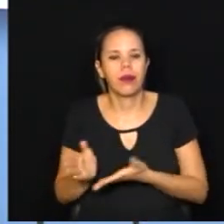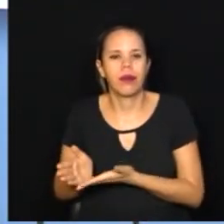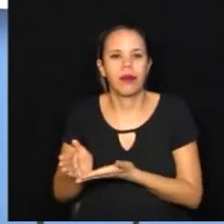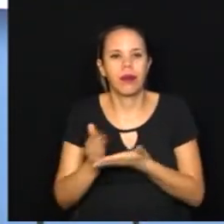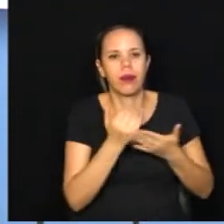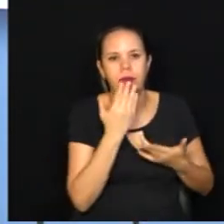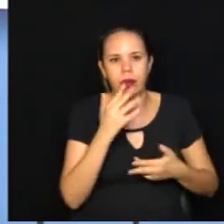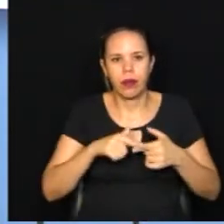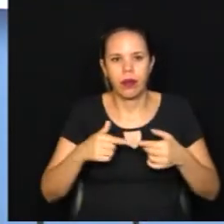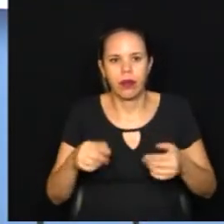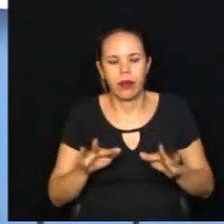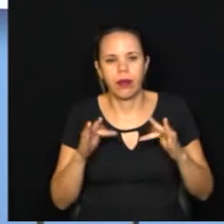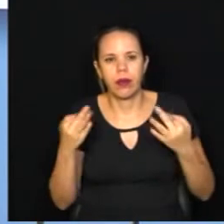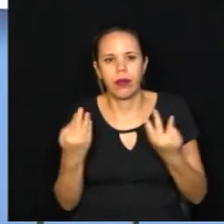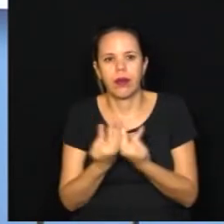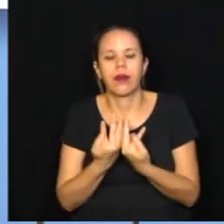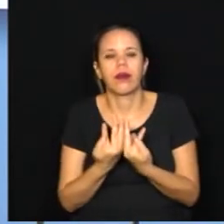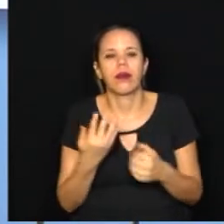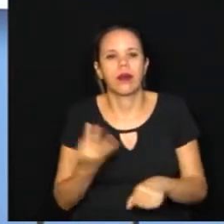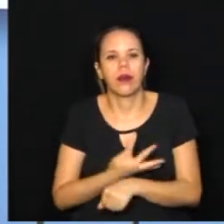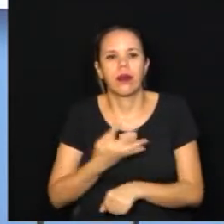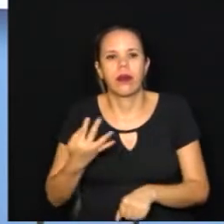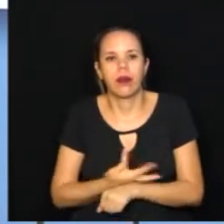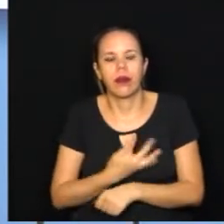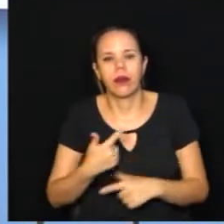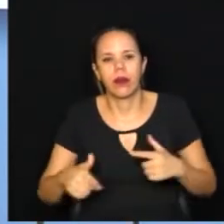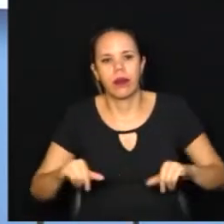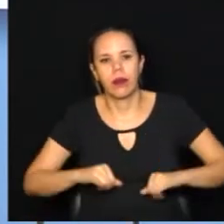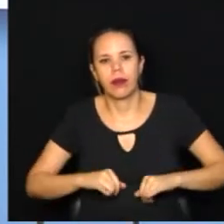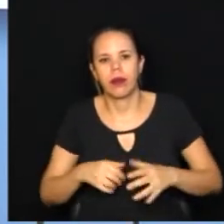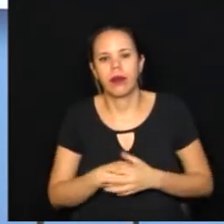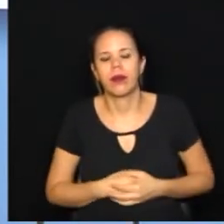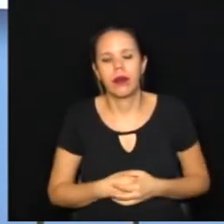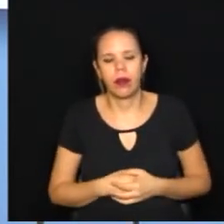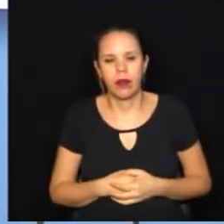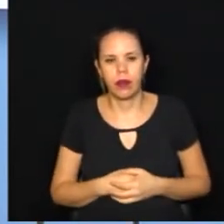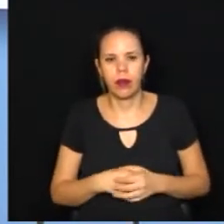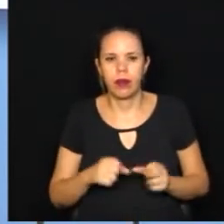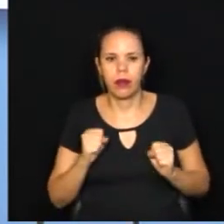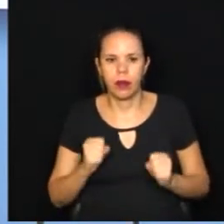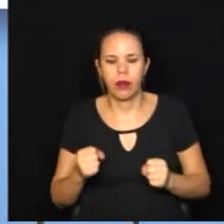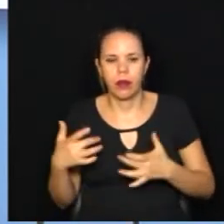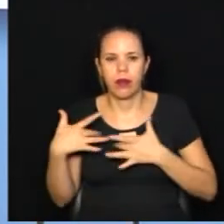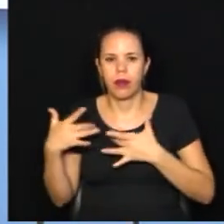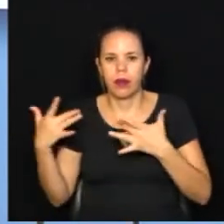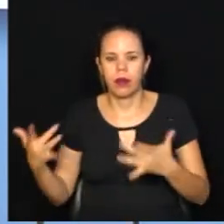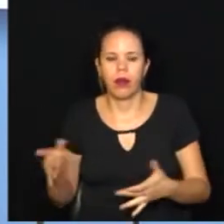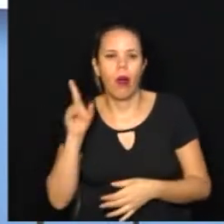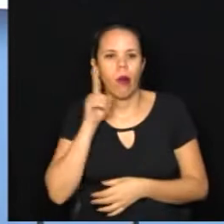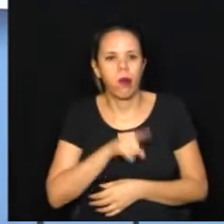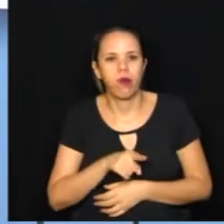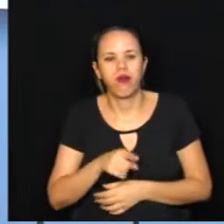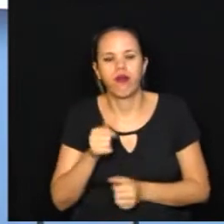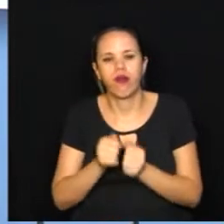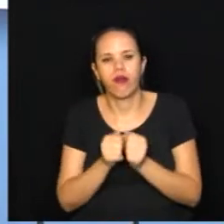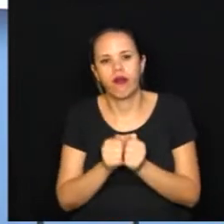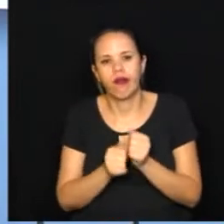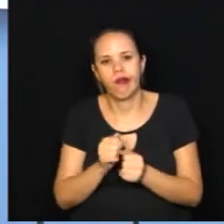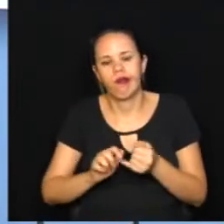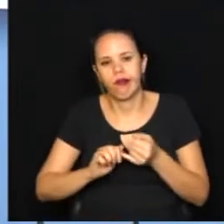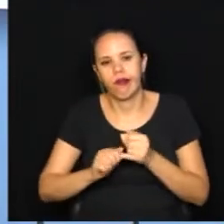Campinas e região para uma experiência de 6 meses de desenvolvimento humano, feito para ativar o potencial e